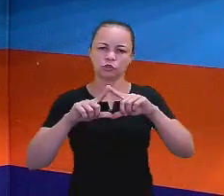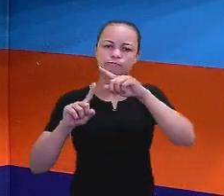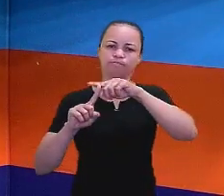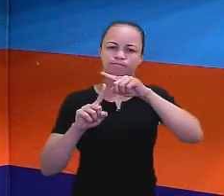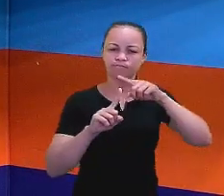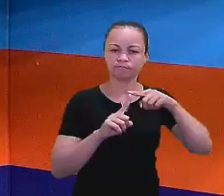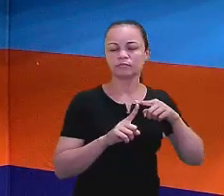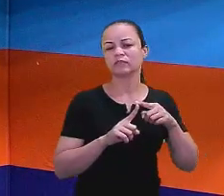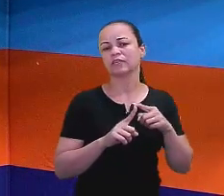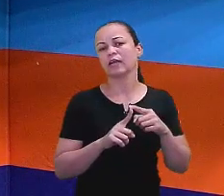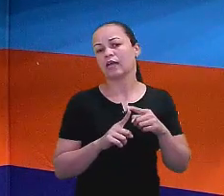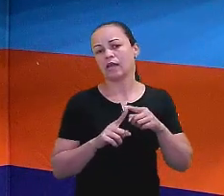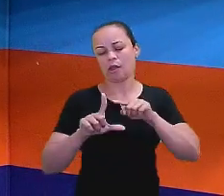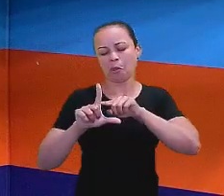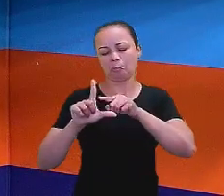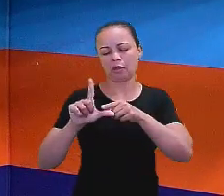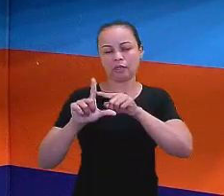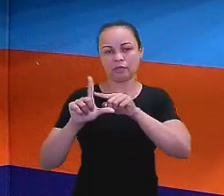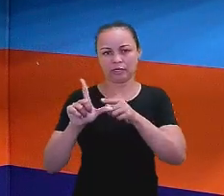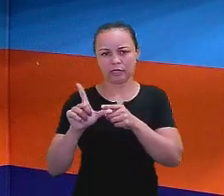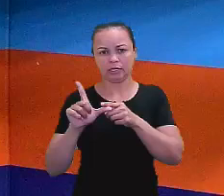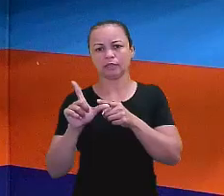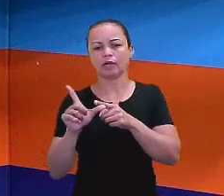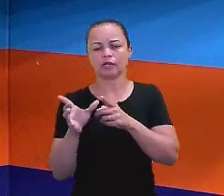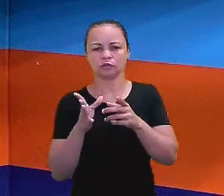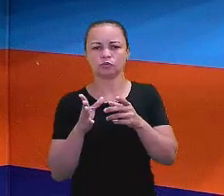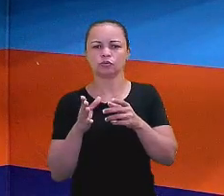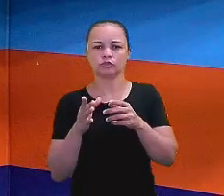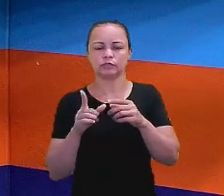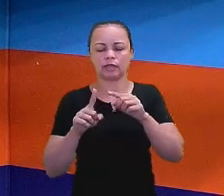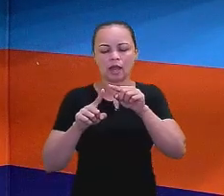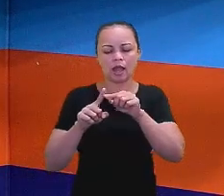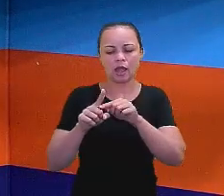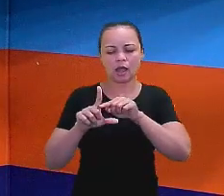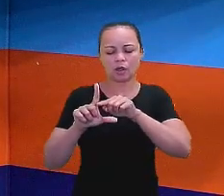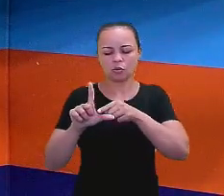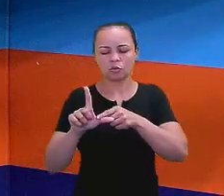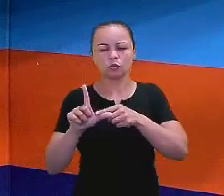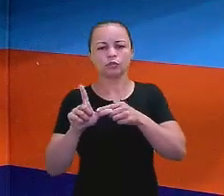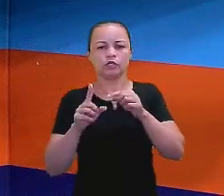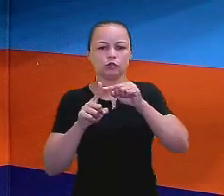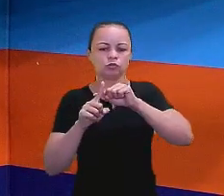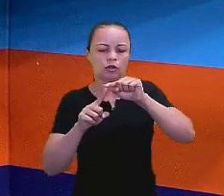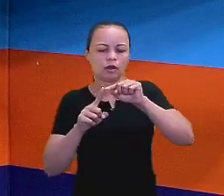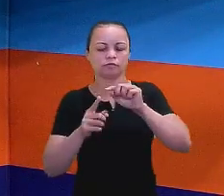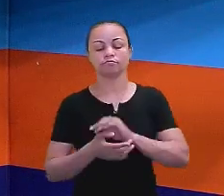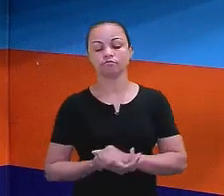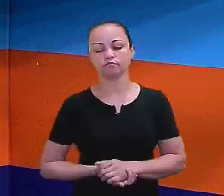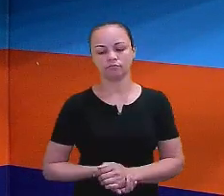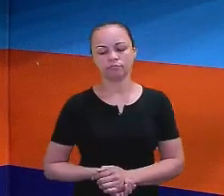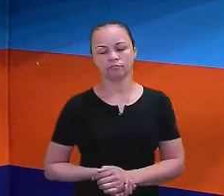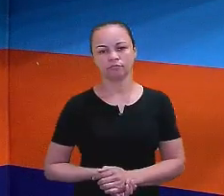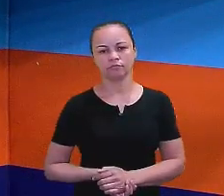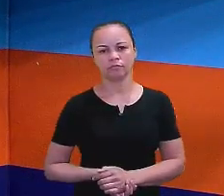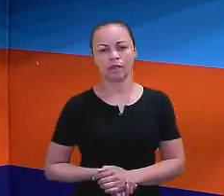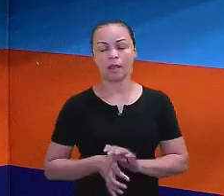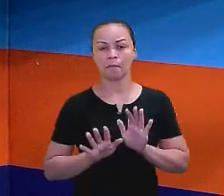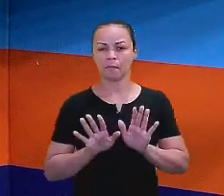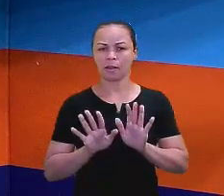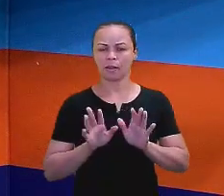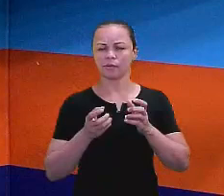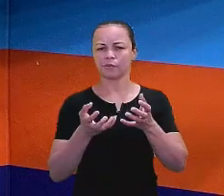à medida dos ângulos e em relação à medida dos lados, né? Mas aí eu quero trazer para vocês quando é que a gente vai